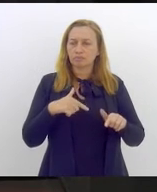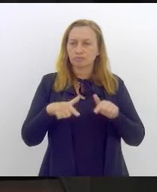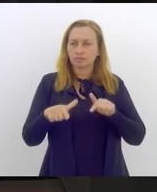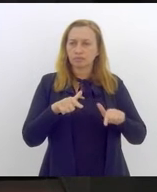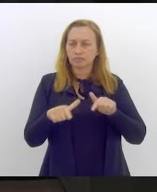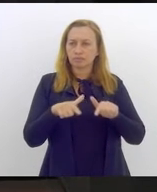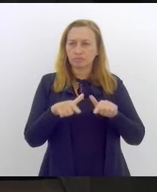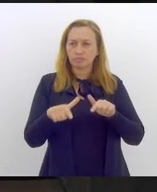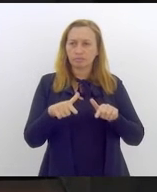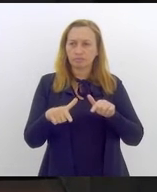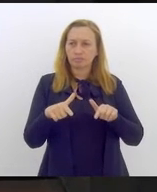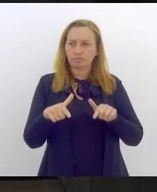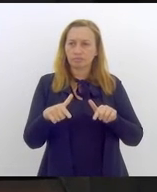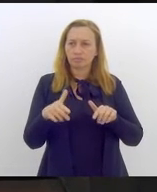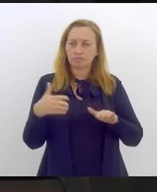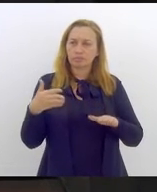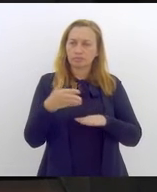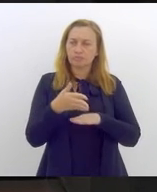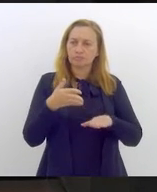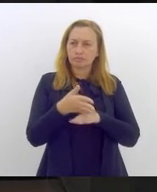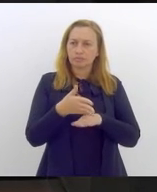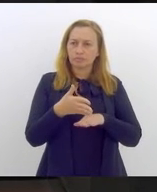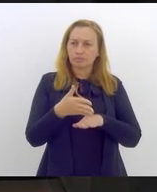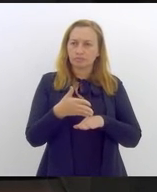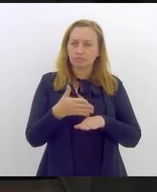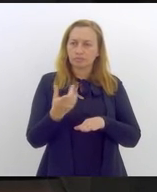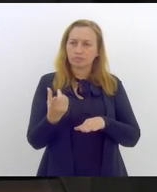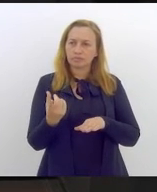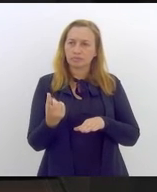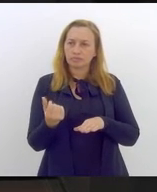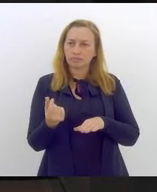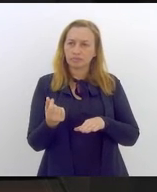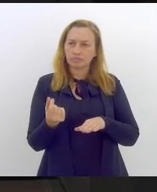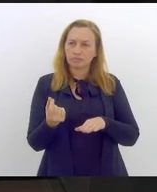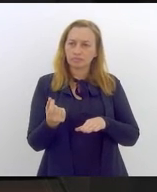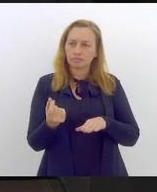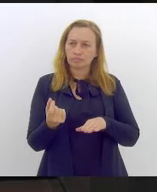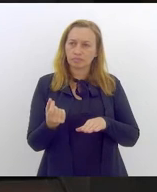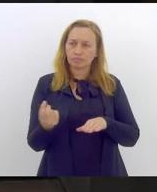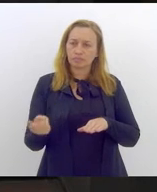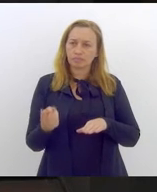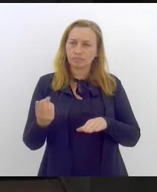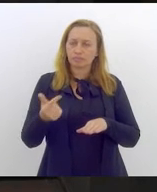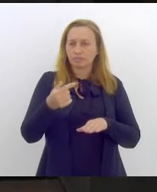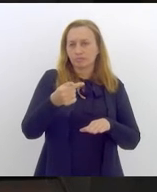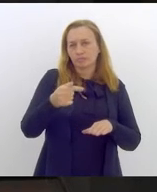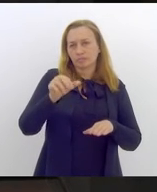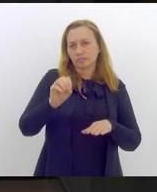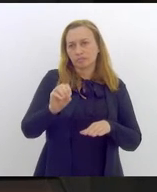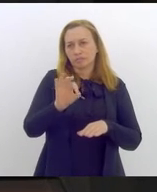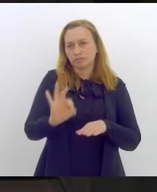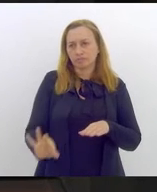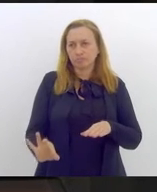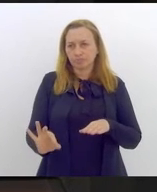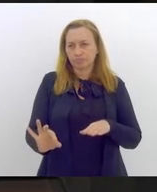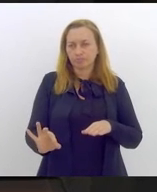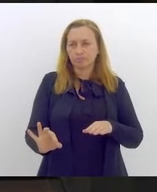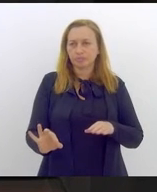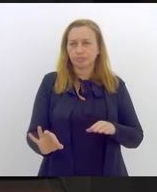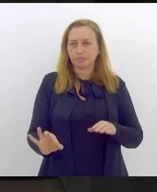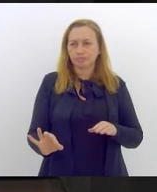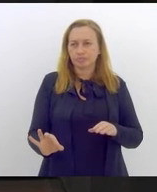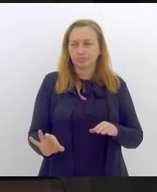a nossa taxa de emprego é praticamente 70% da taxa